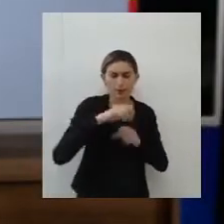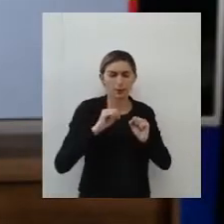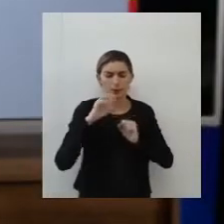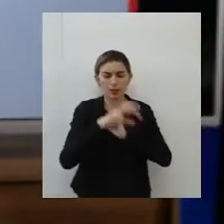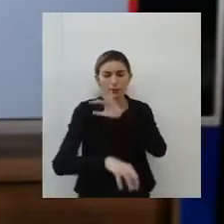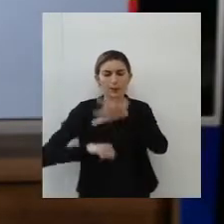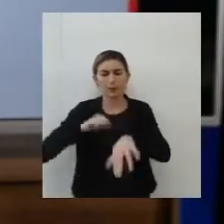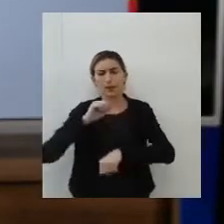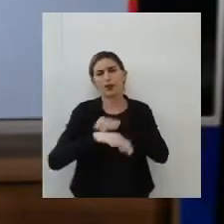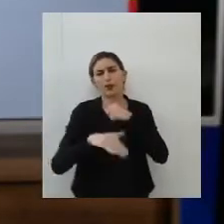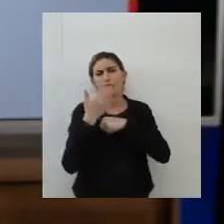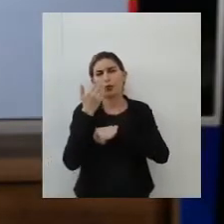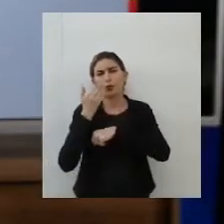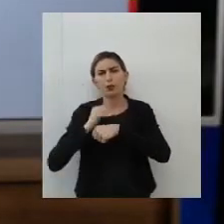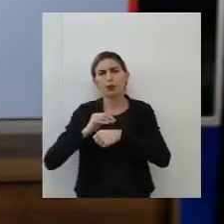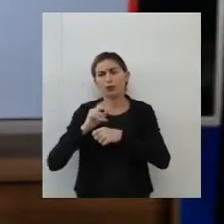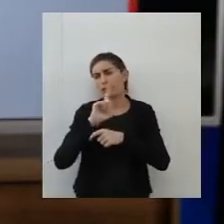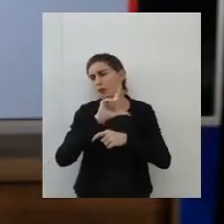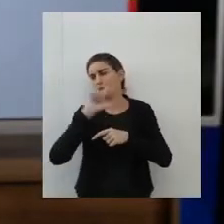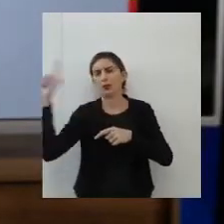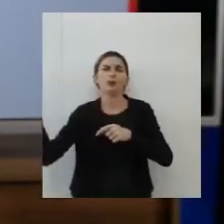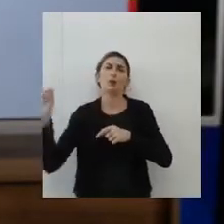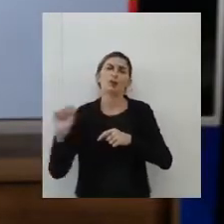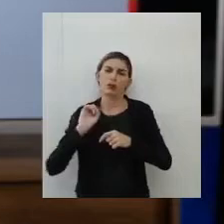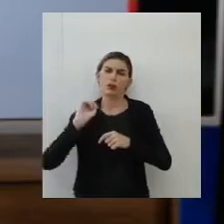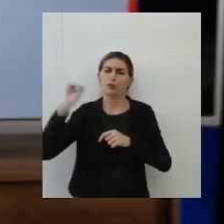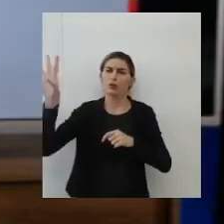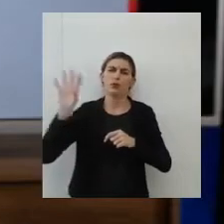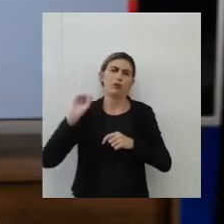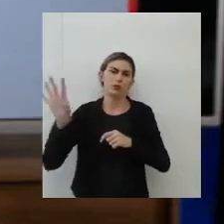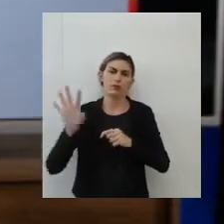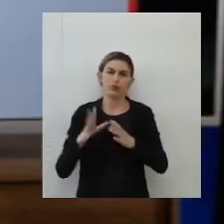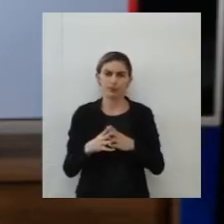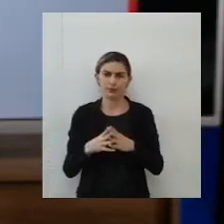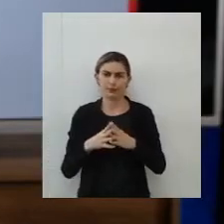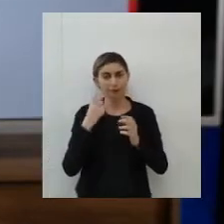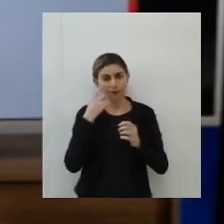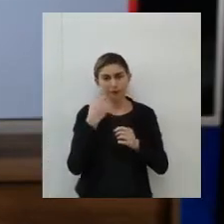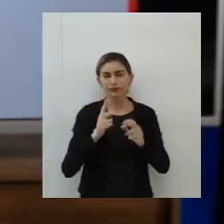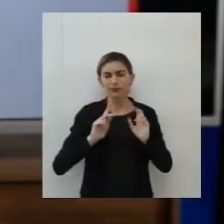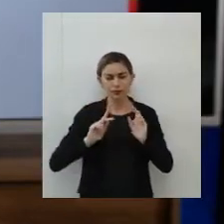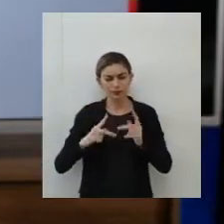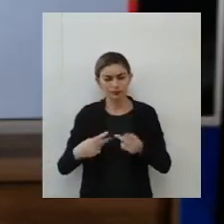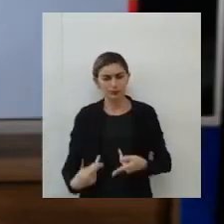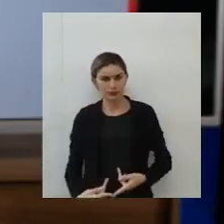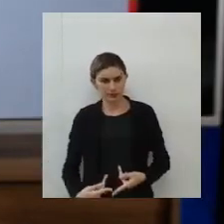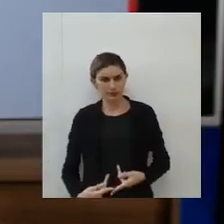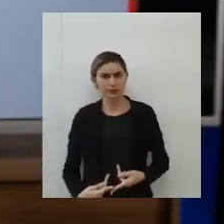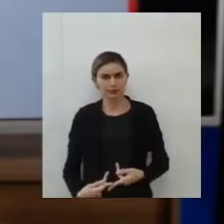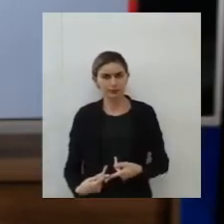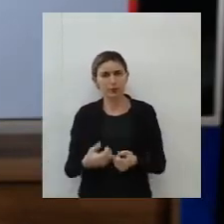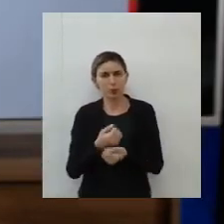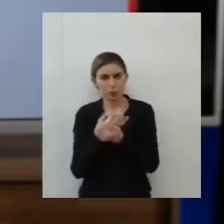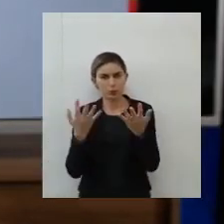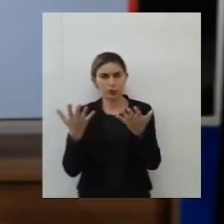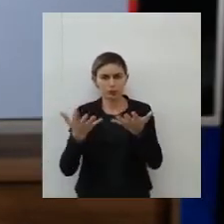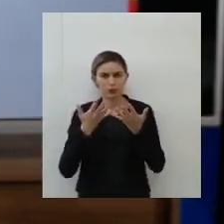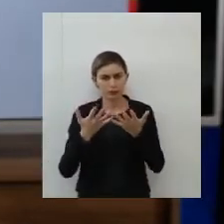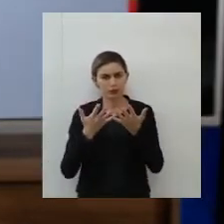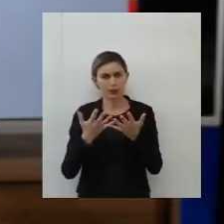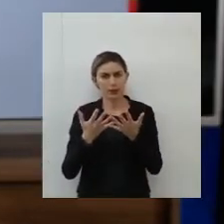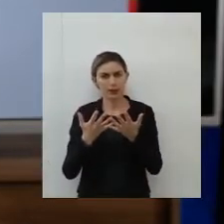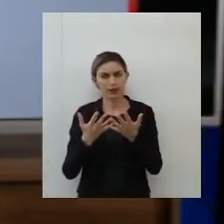pudessem pegar e ir embora. Então você vê que o ser humano, quando quer,